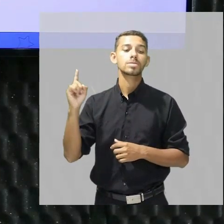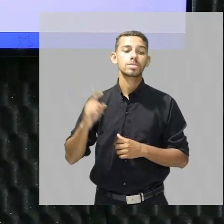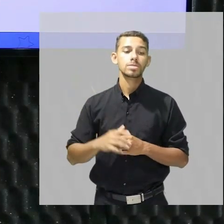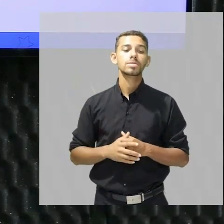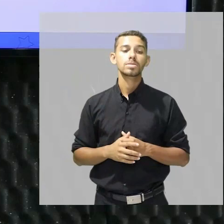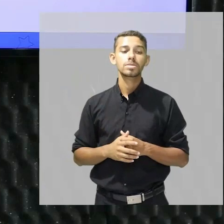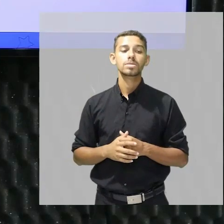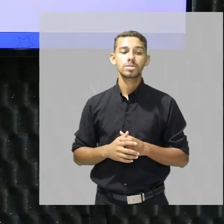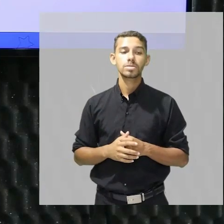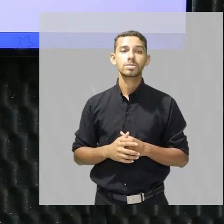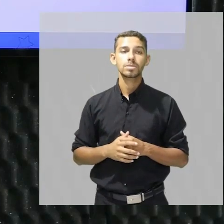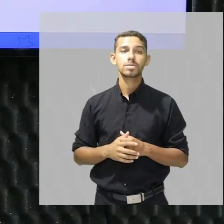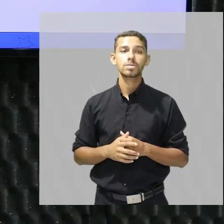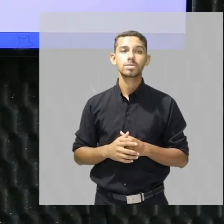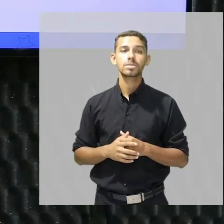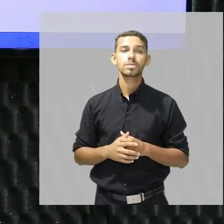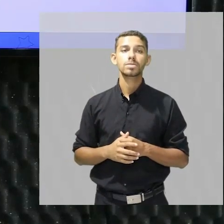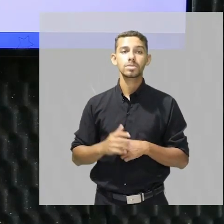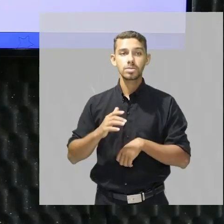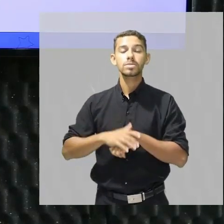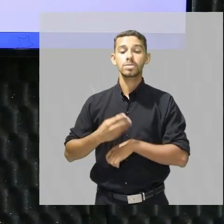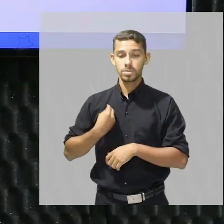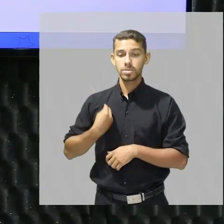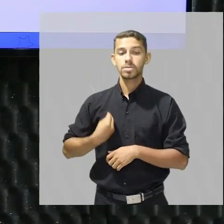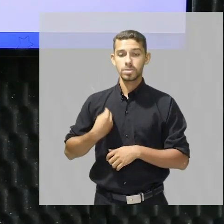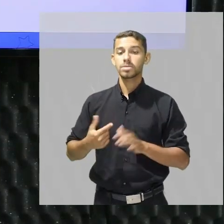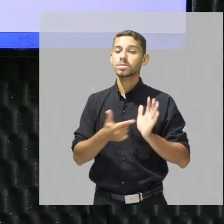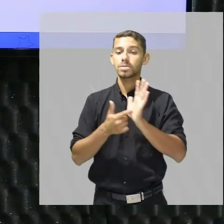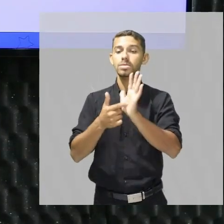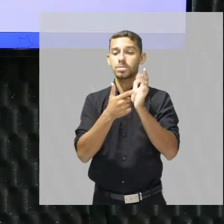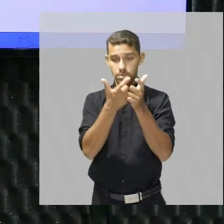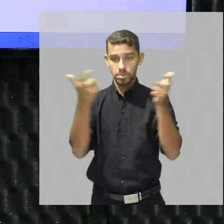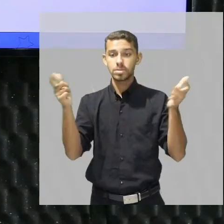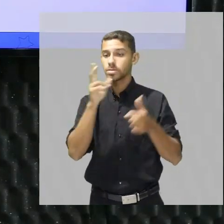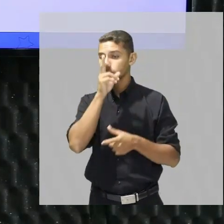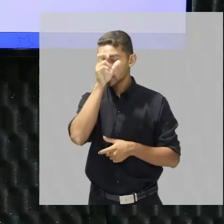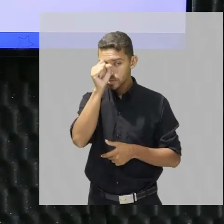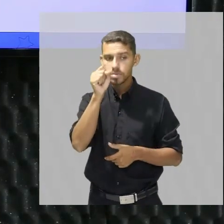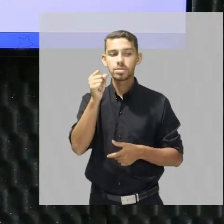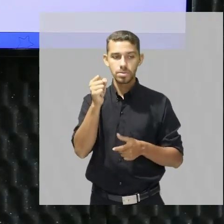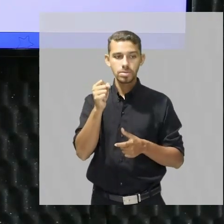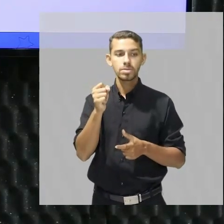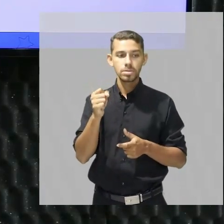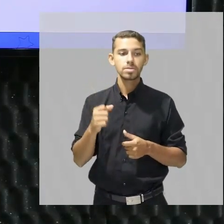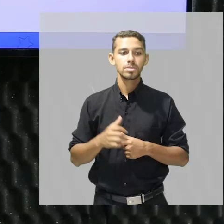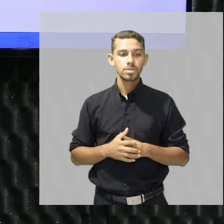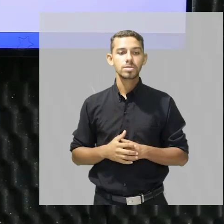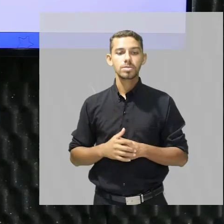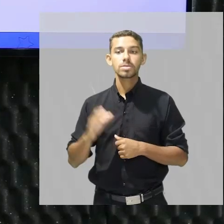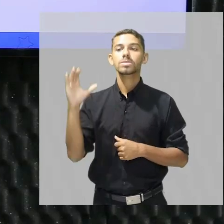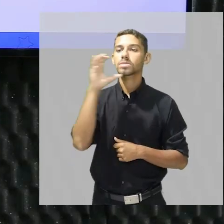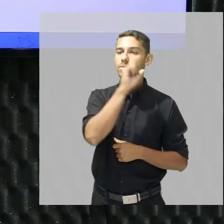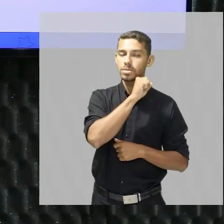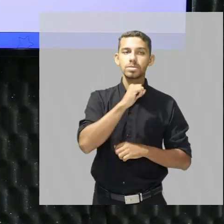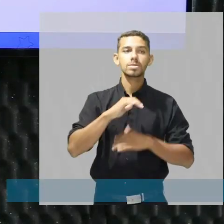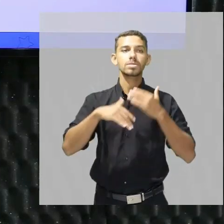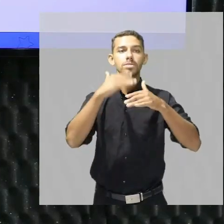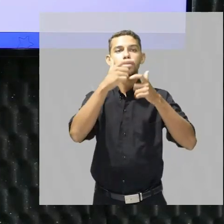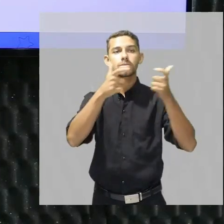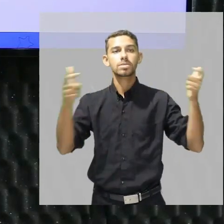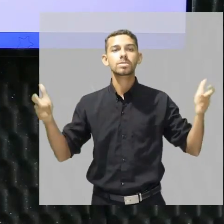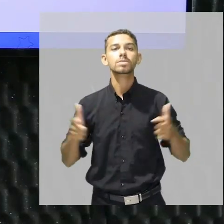estratégia 1, pois essas espécies apresentam um elevado potencial biótico, isso é ótimo, o que facilita a